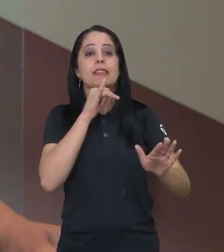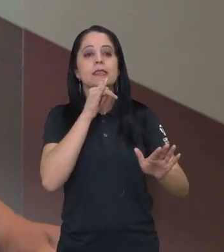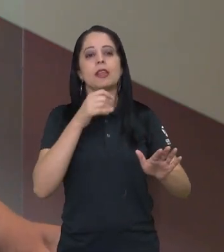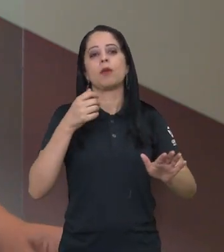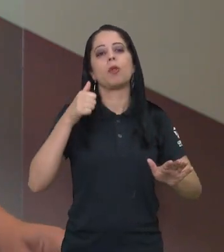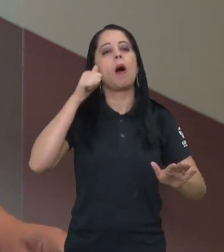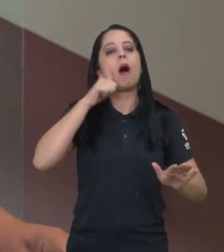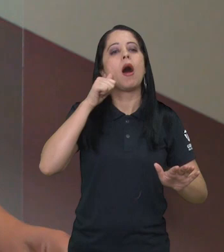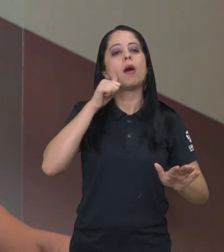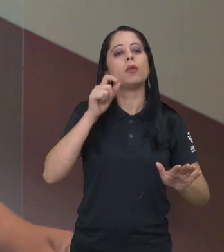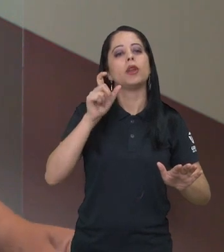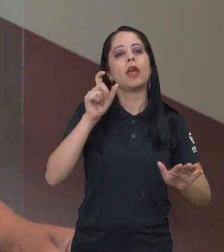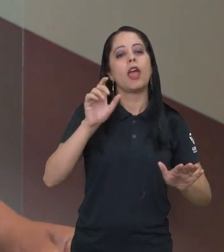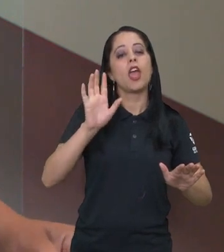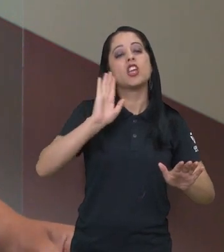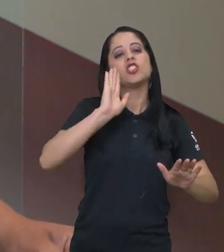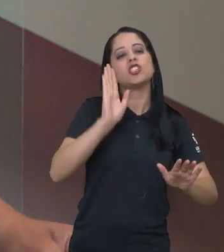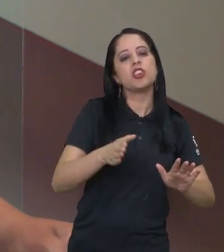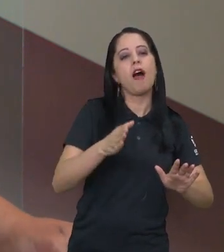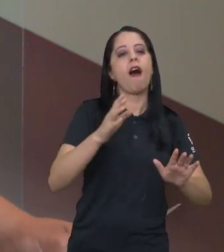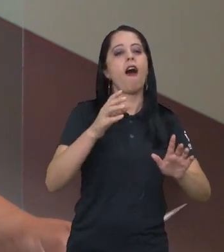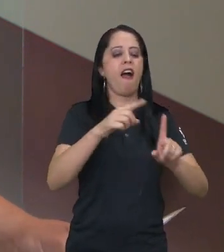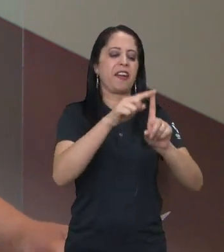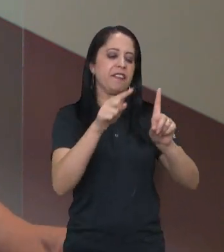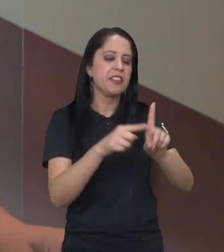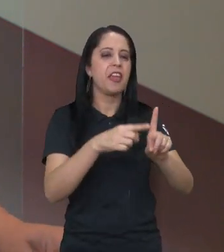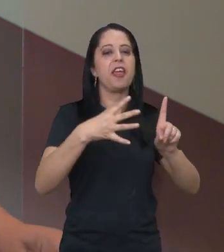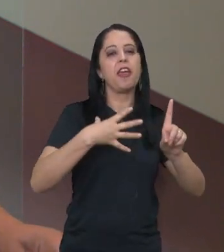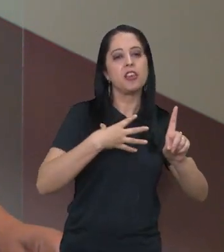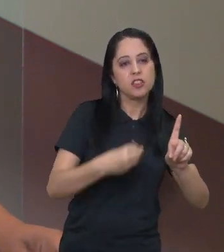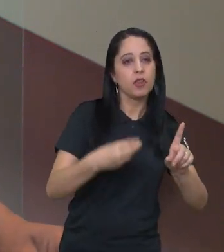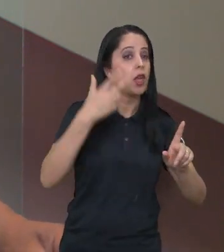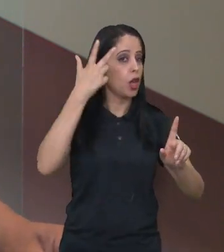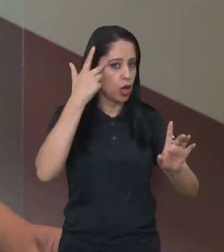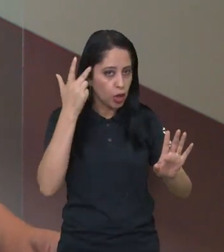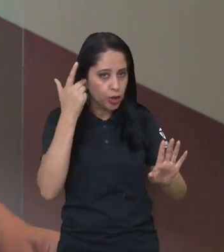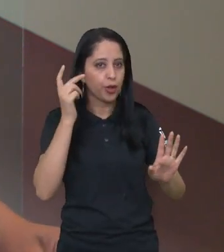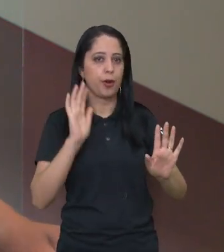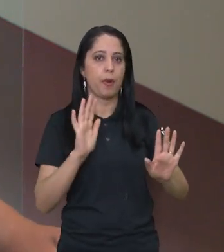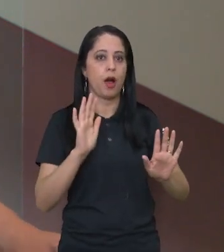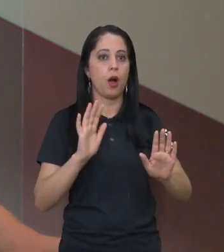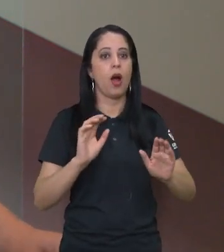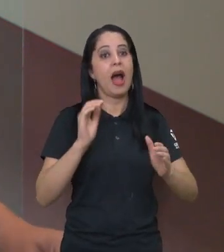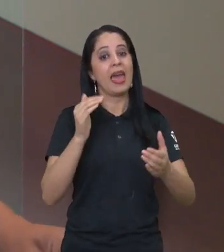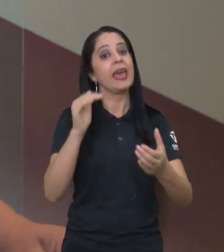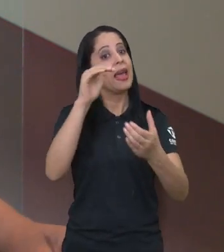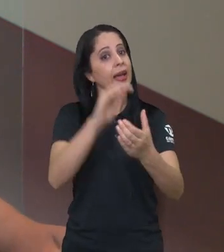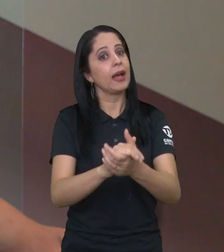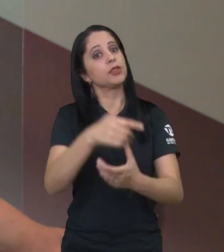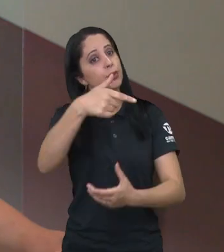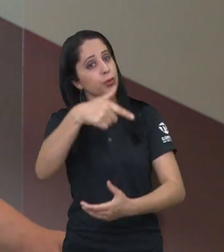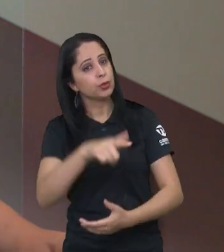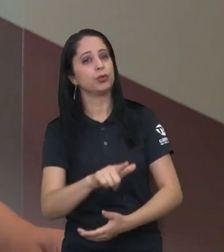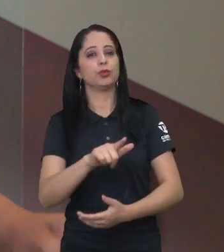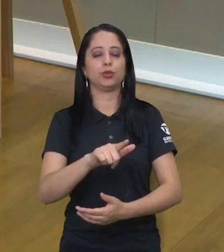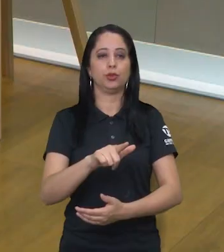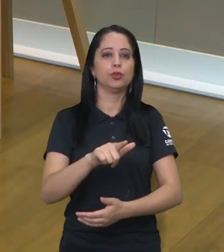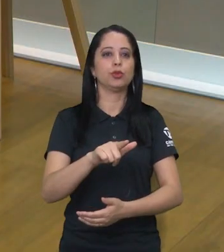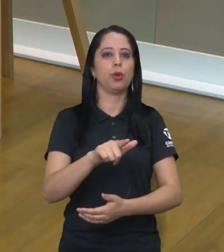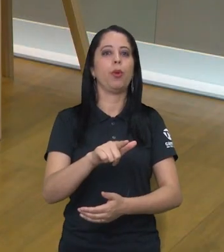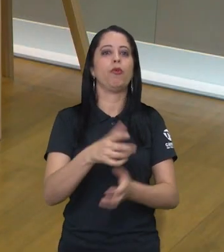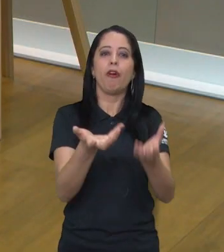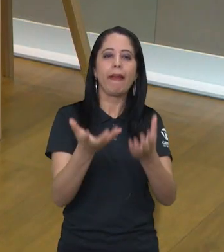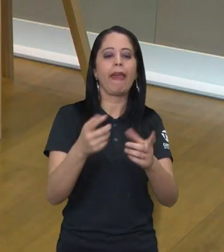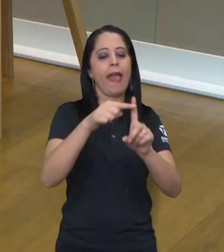primeira gestação, quanto porque de repente a mulher já teve um filho ou segundo casamento, enfim, ou encontrou um outro companheiro, ou com o